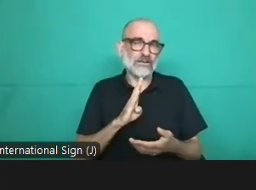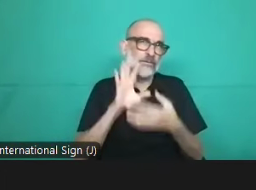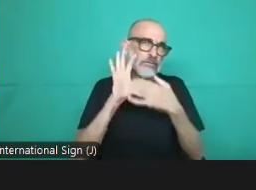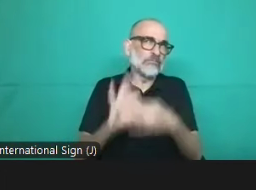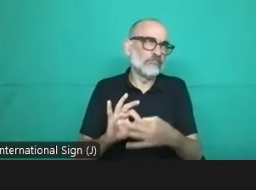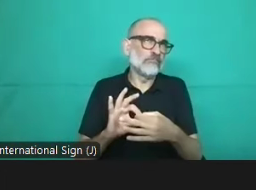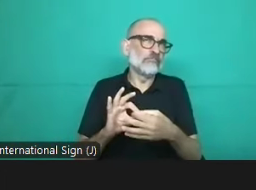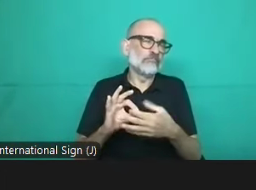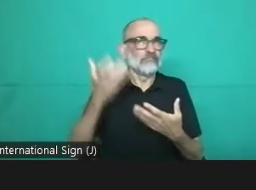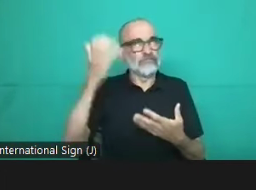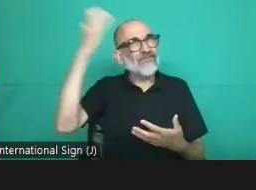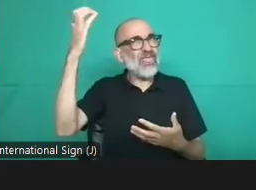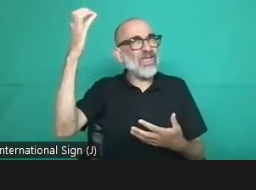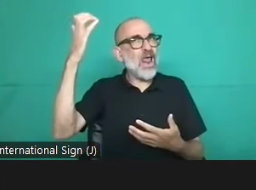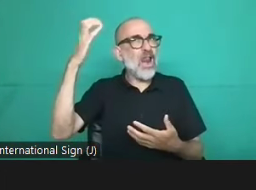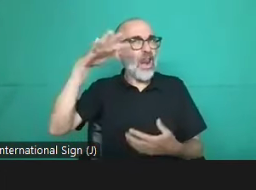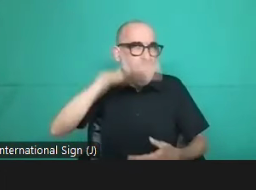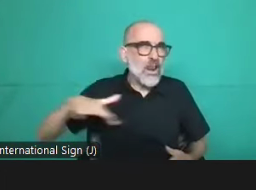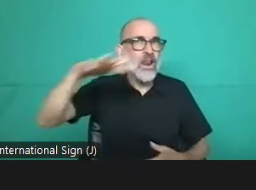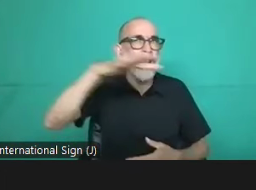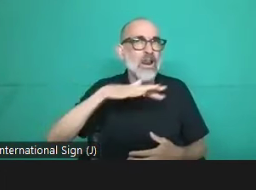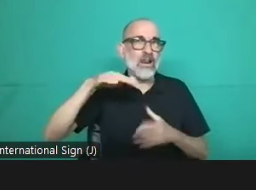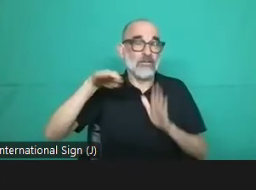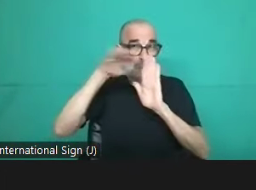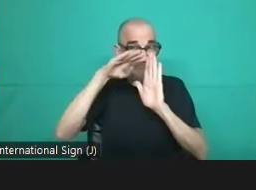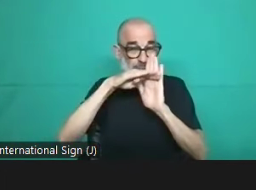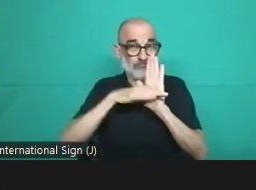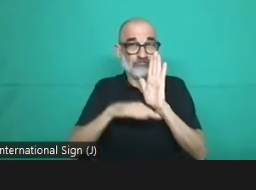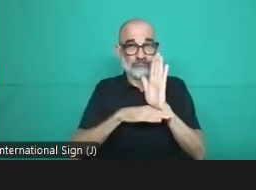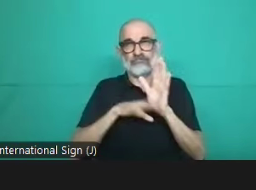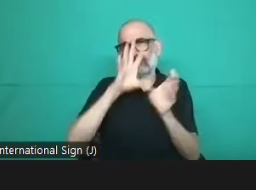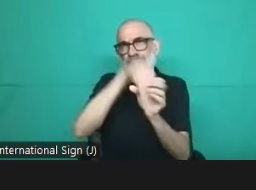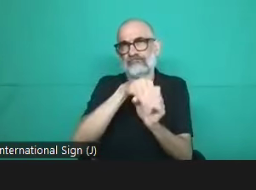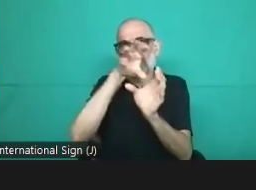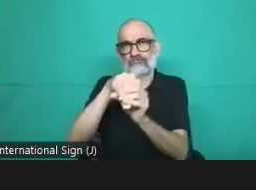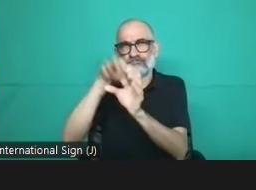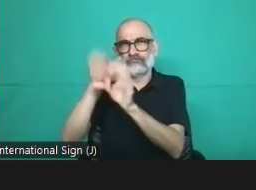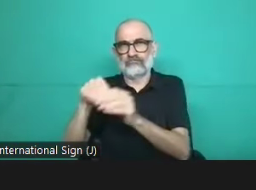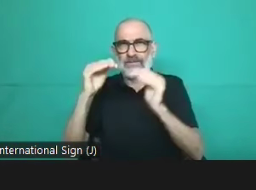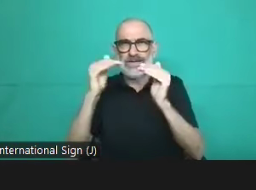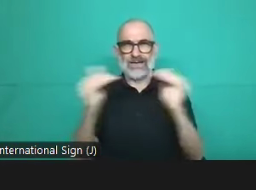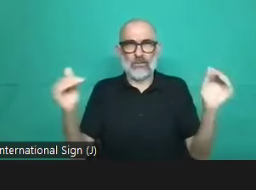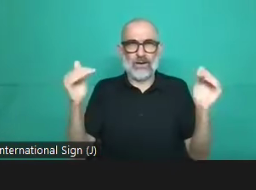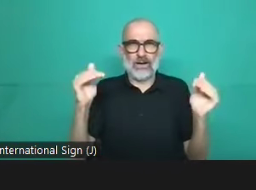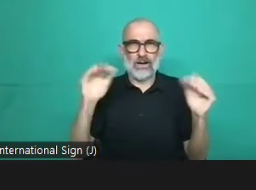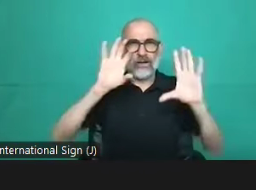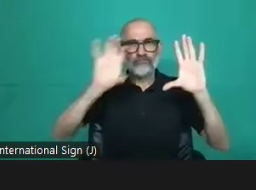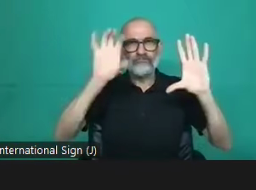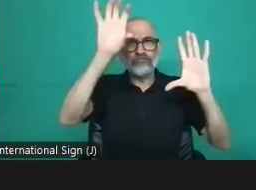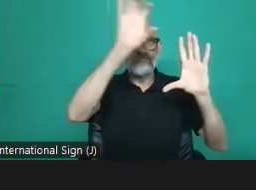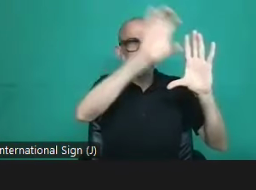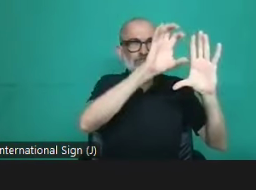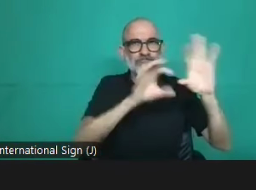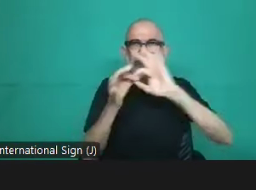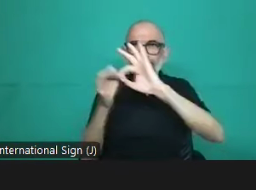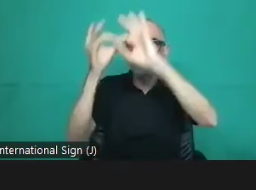regulatória authority to the de Ministry of saúde Health da Anvisa Department, the é Brazilian um National órgão Health System, regulatório is the que coordinator of ajuda the a Brazilian Health coordenar